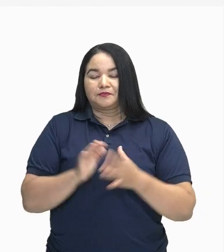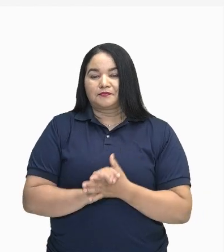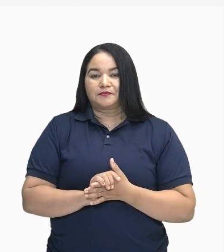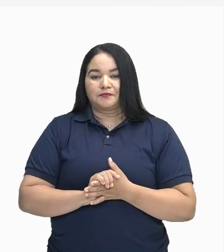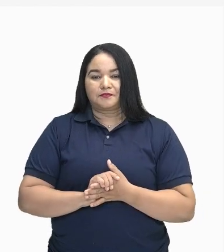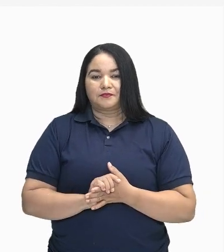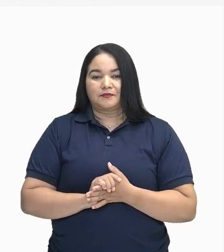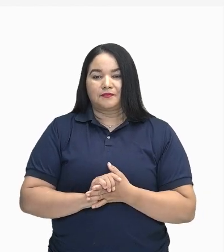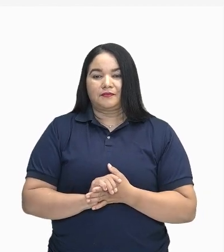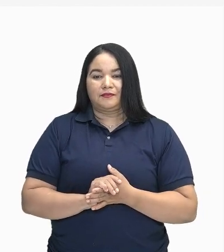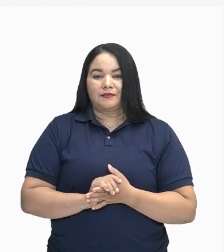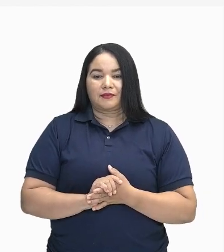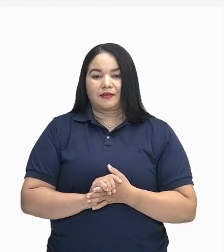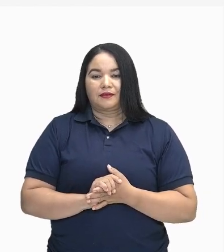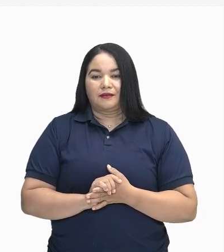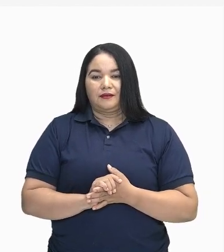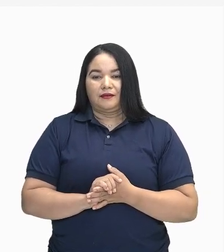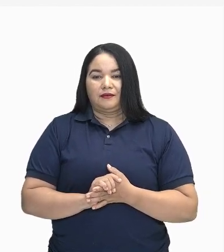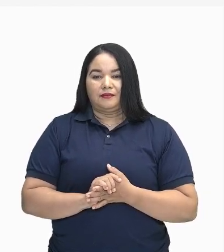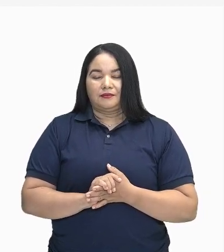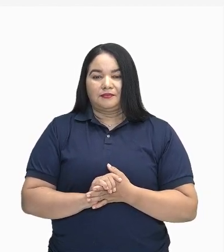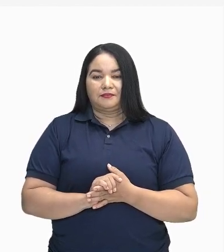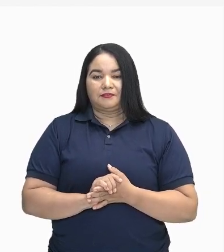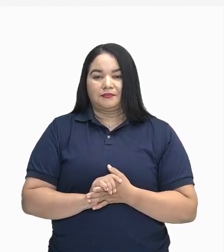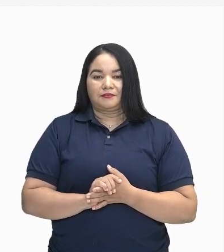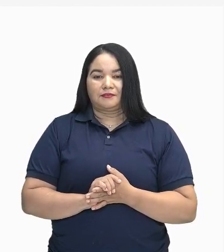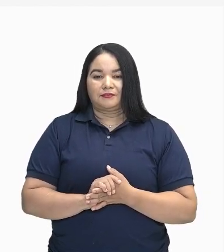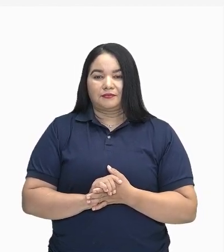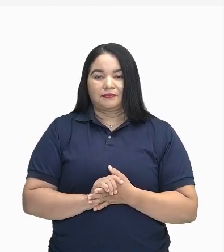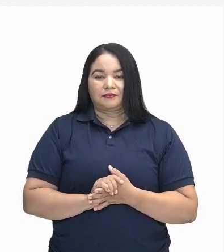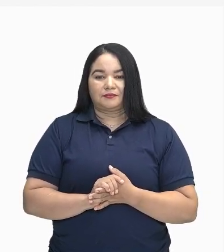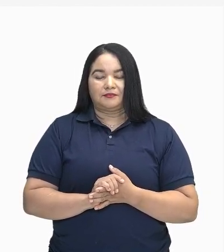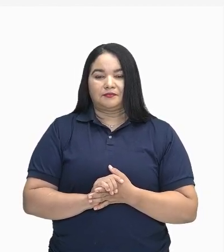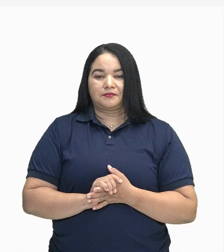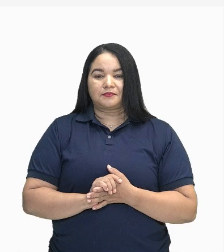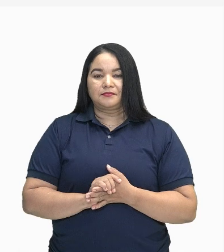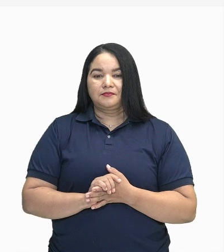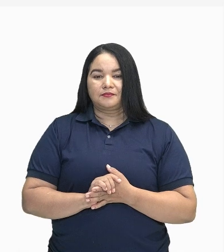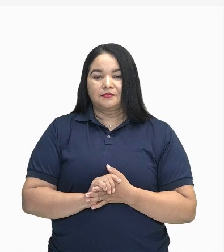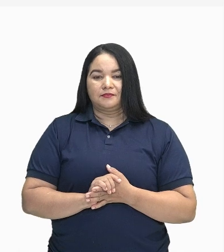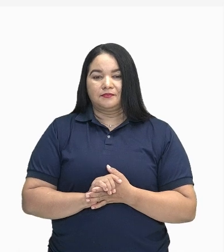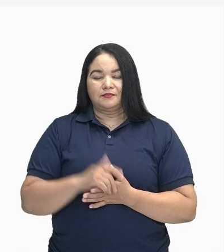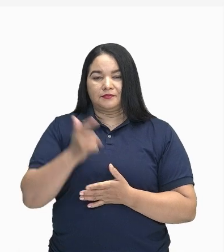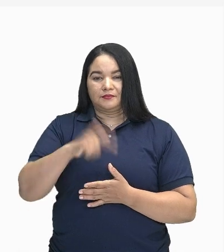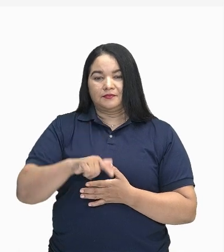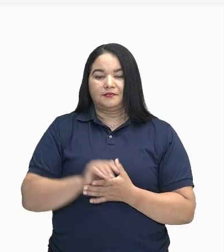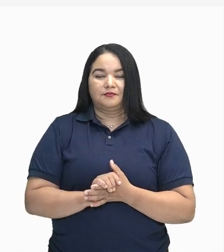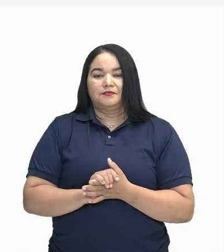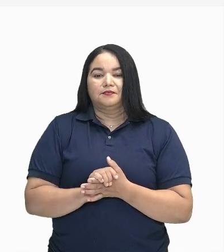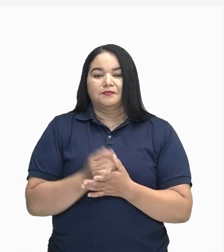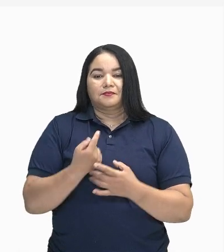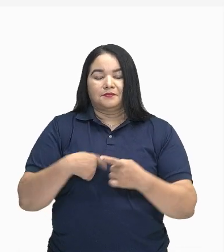Bom, pensando assim, ó, nós vamos ter o seguinte, ó, 50 é a razão de 20